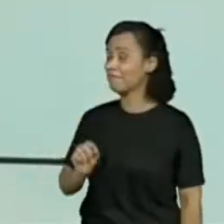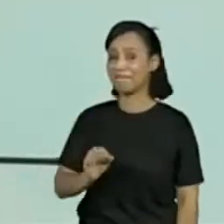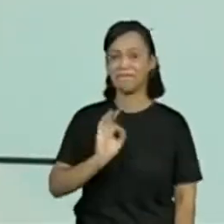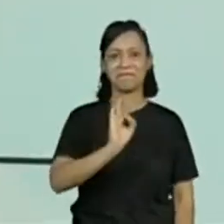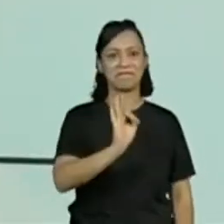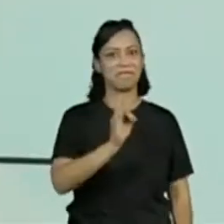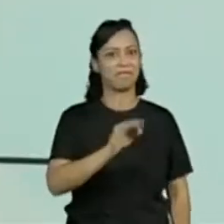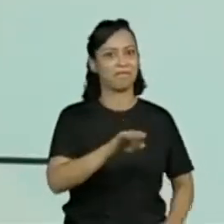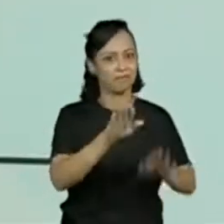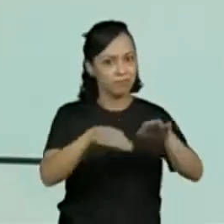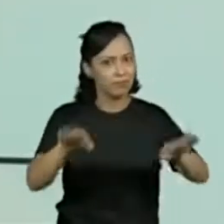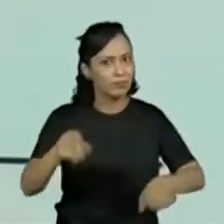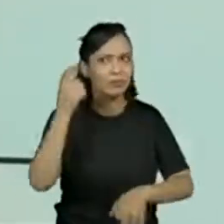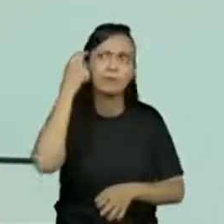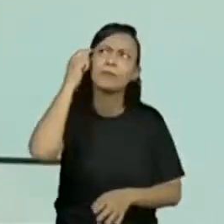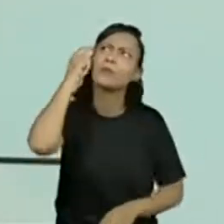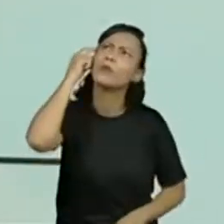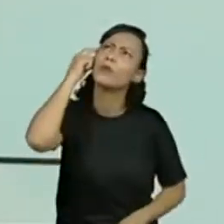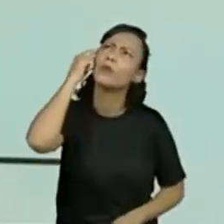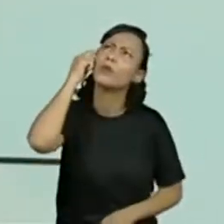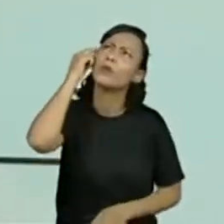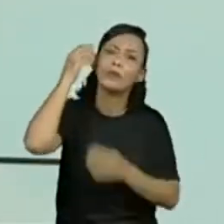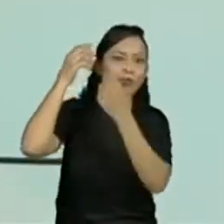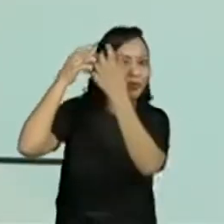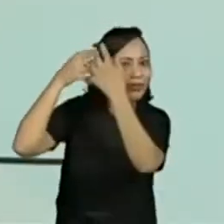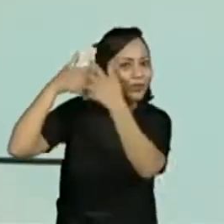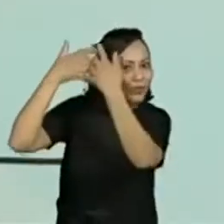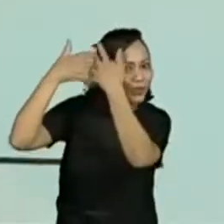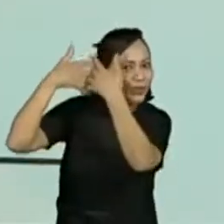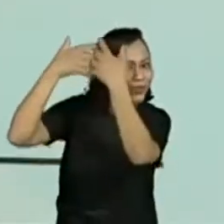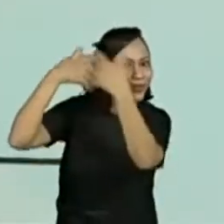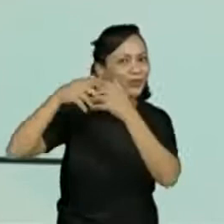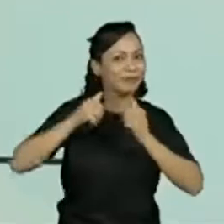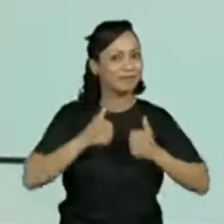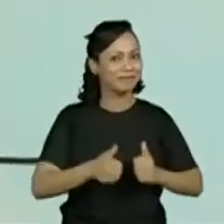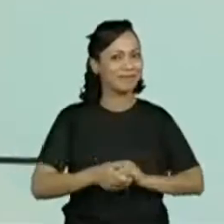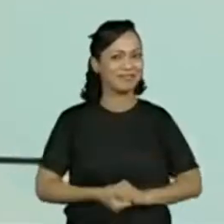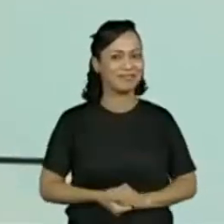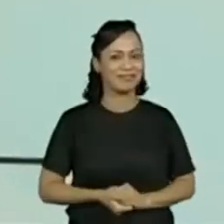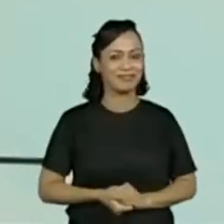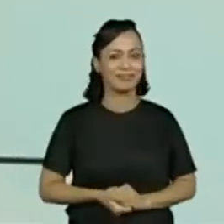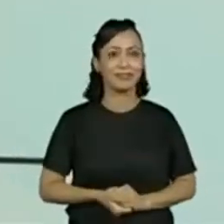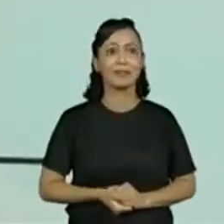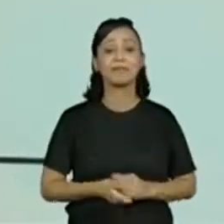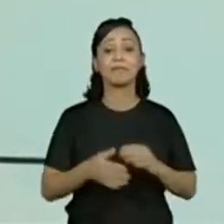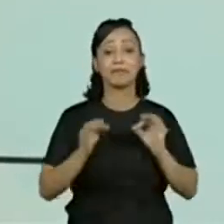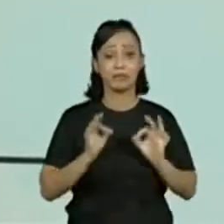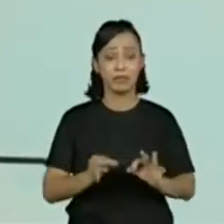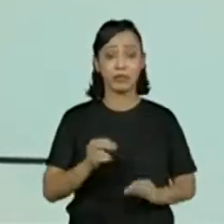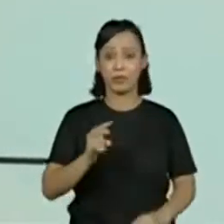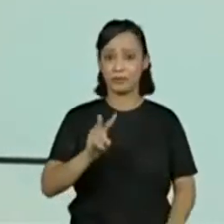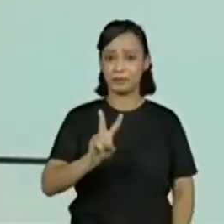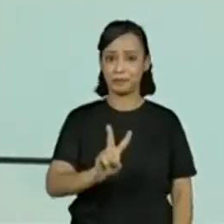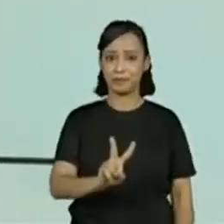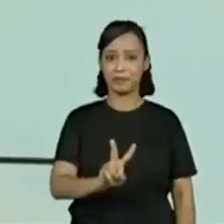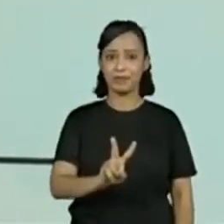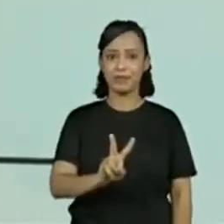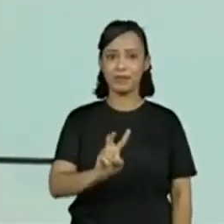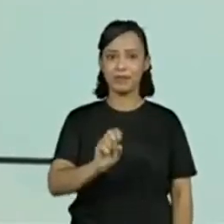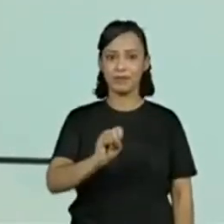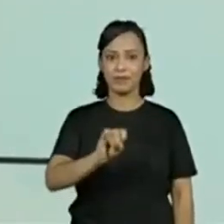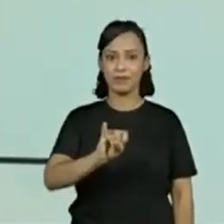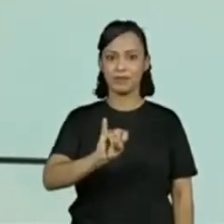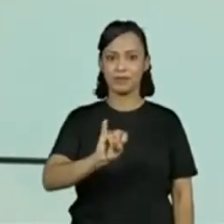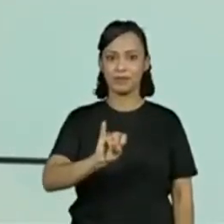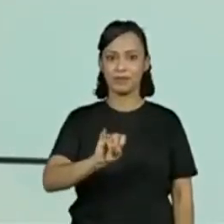elas estão pensando muito pé ver a dor Olha só não descobriu dor umas